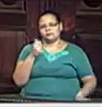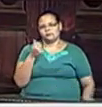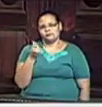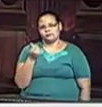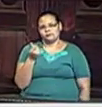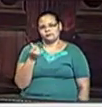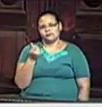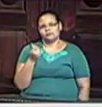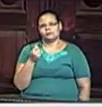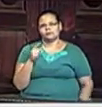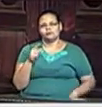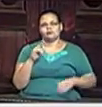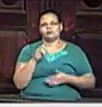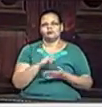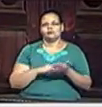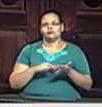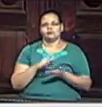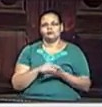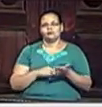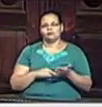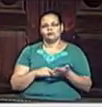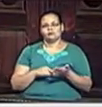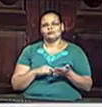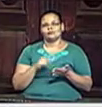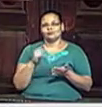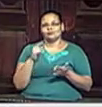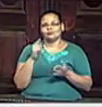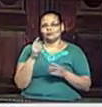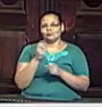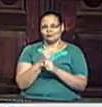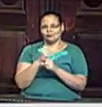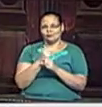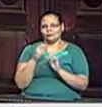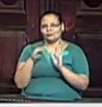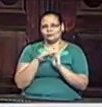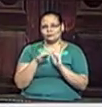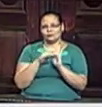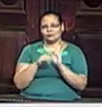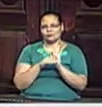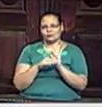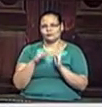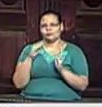2016 das contas de...